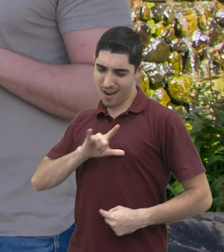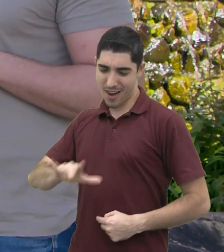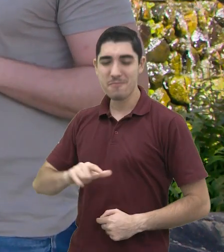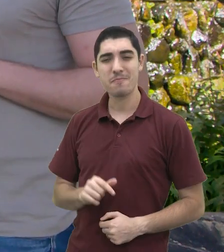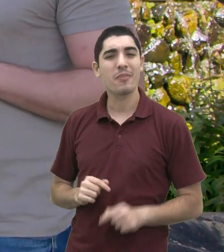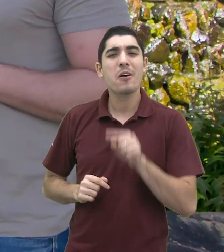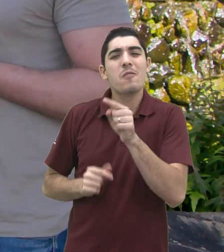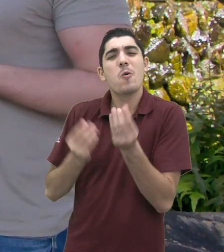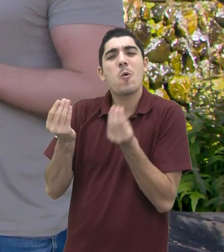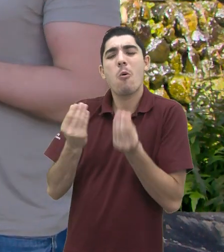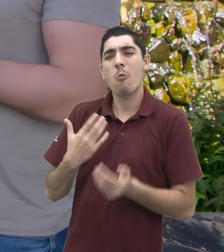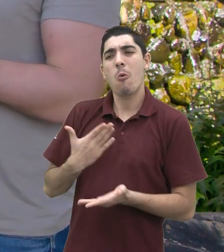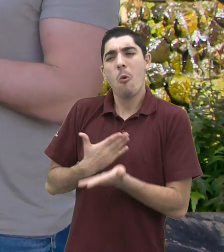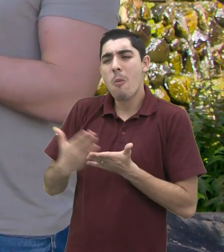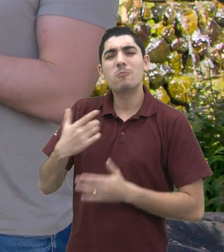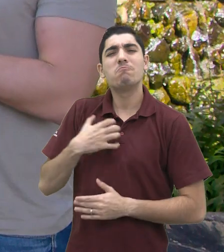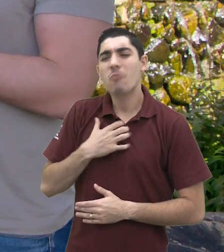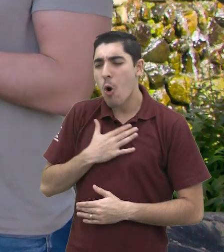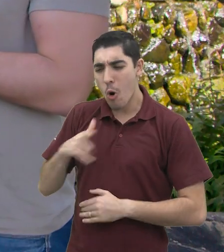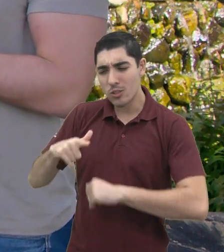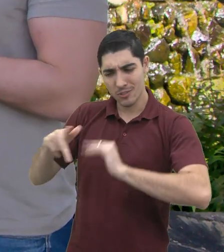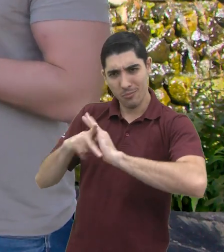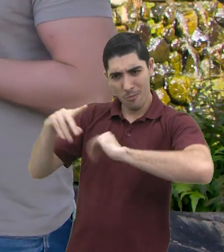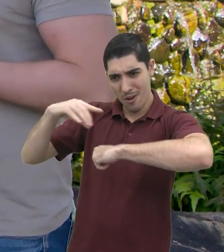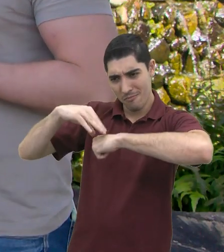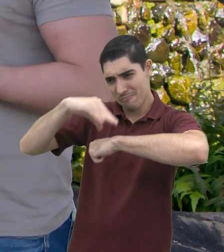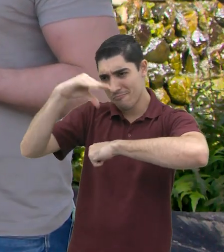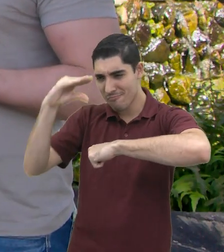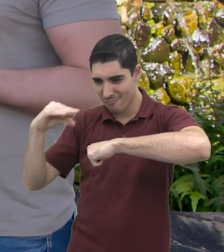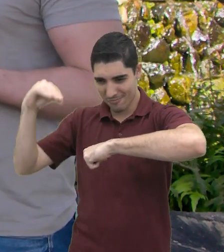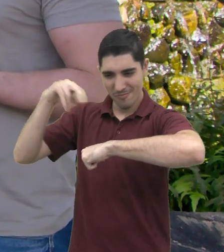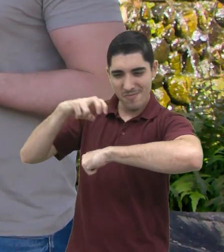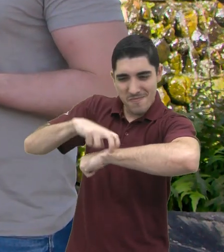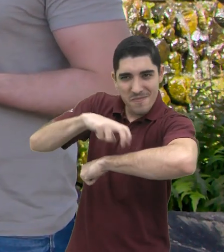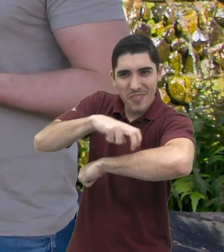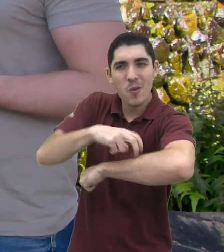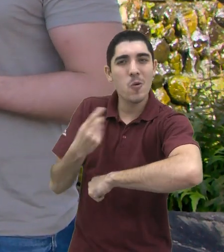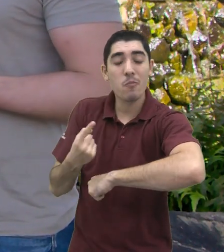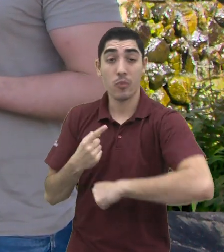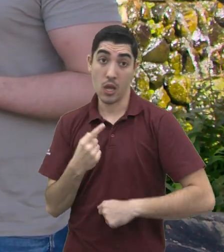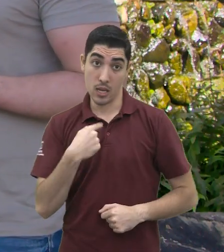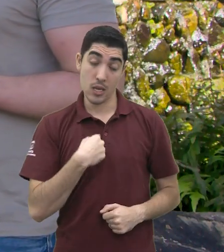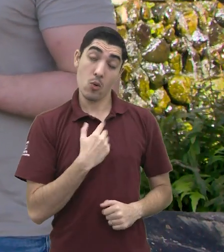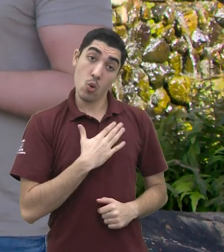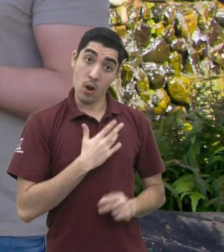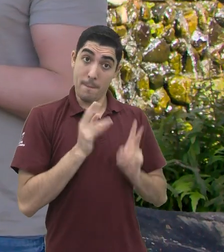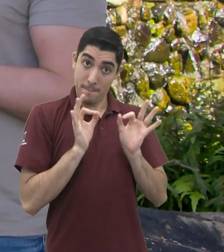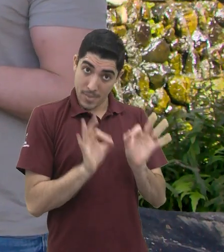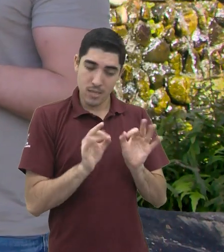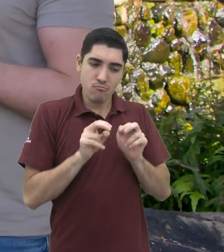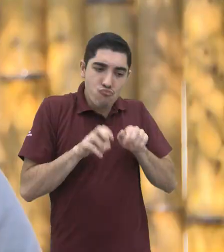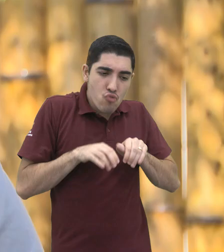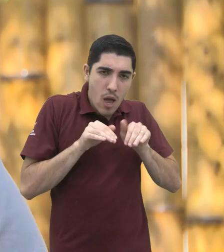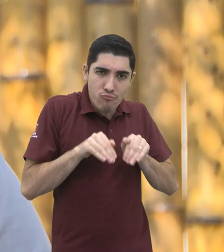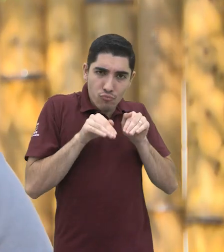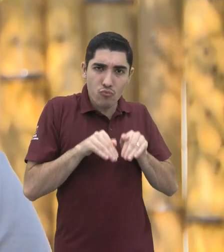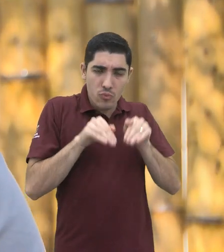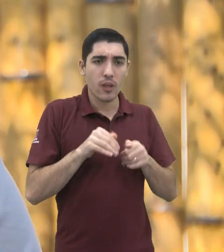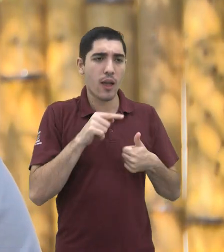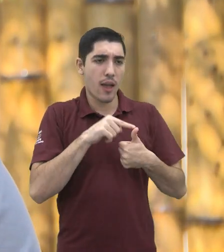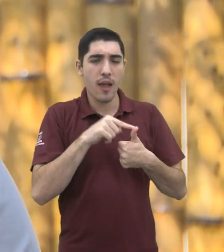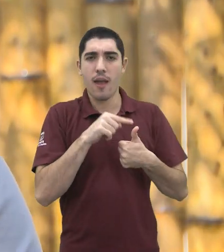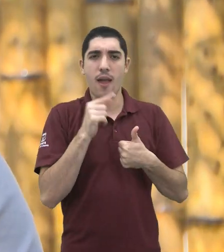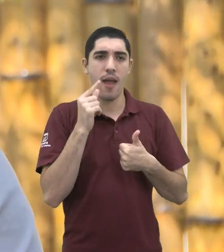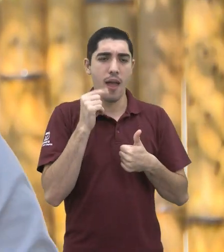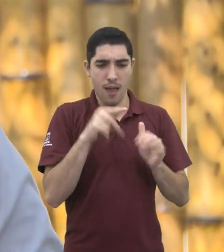é que surgiu essa história de querer ter gerbil? Então, cara, eu sempre quis ter roedores. Tipo hamster,